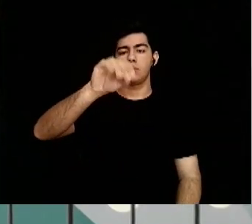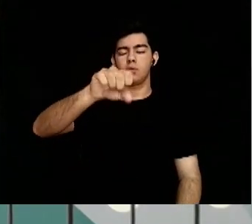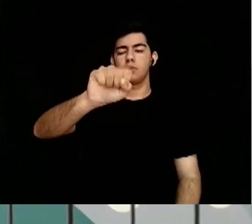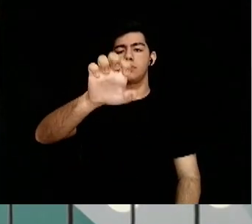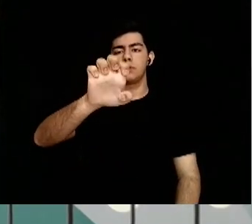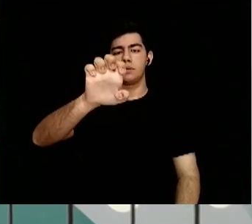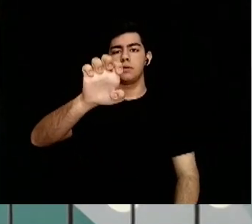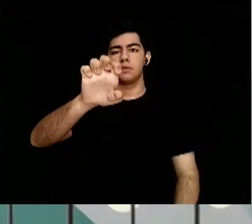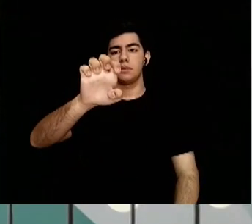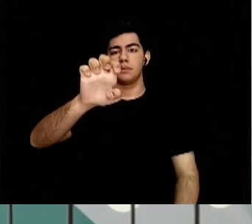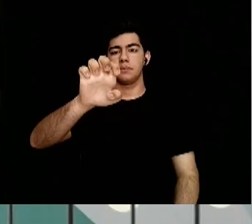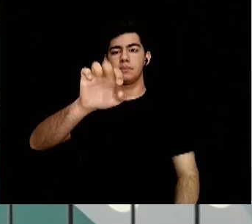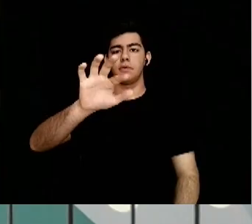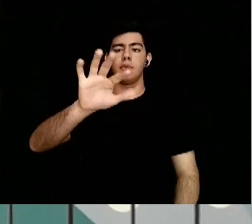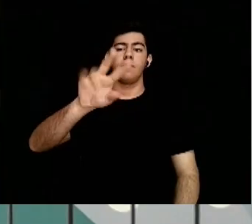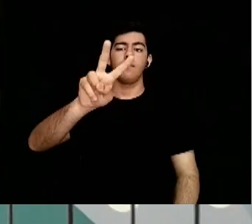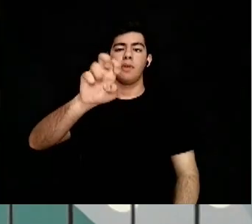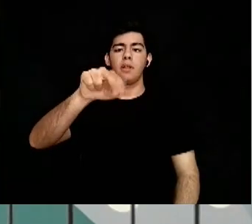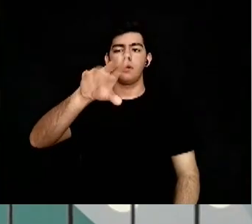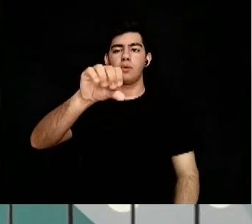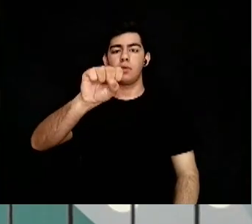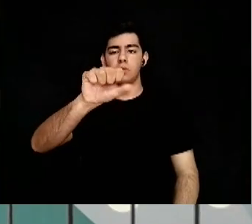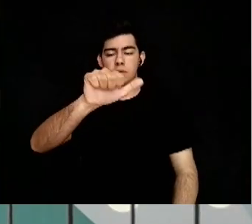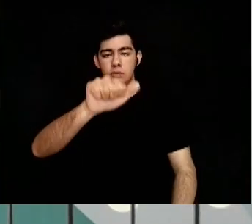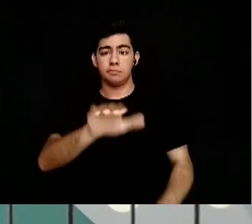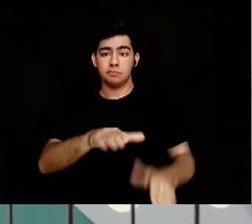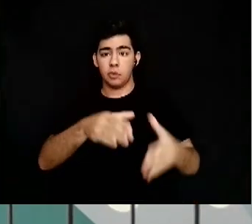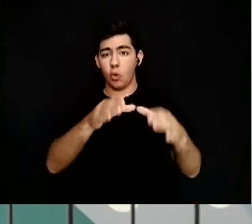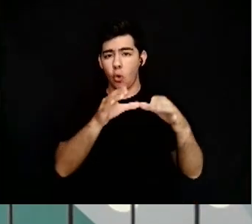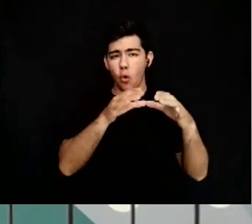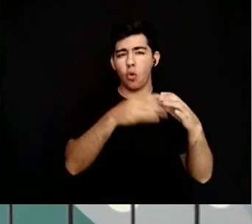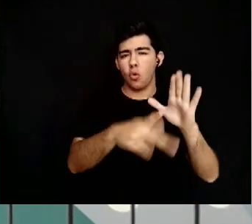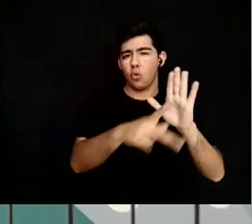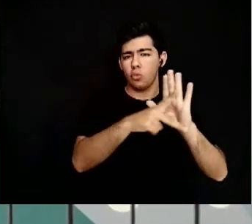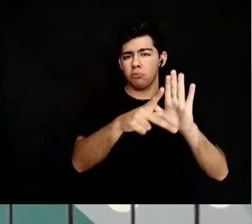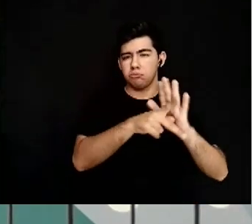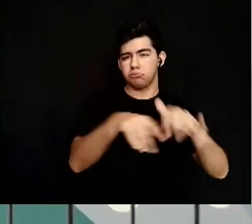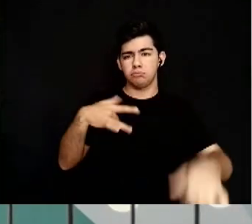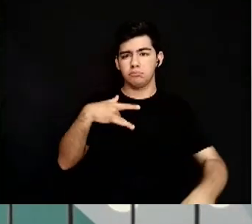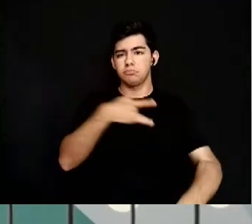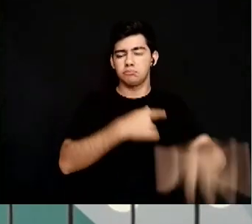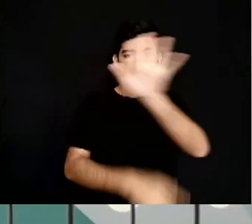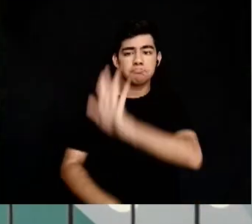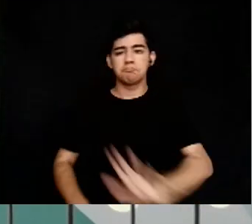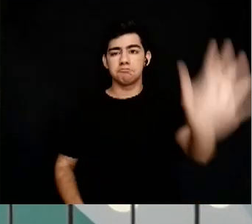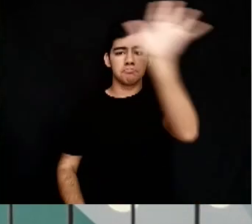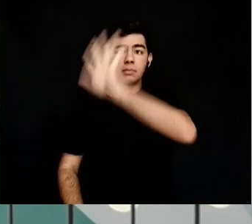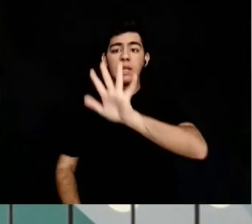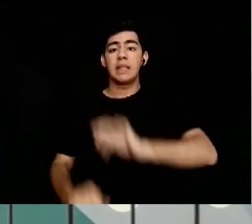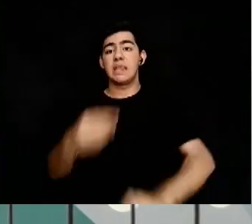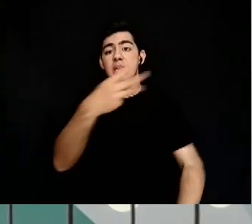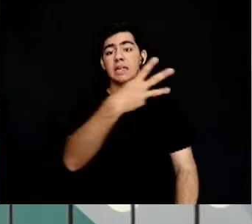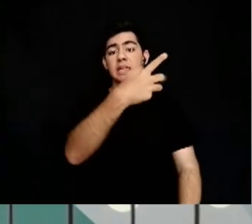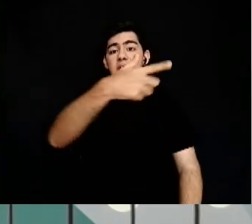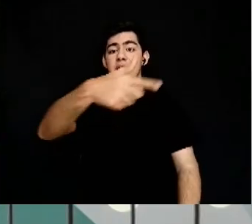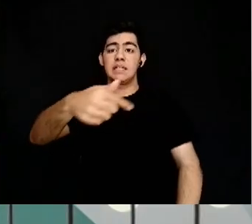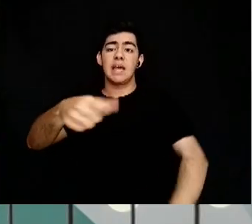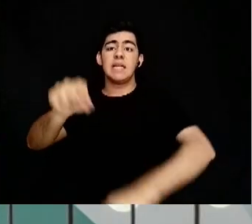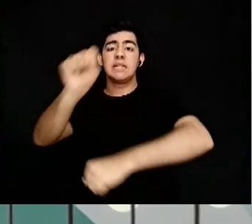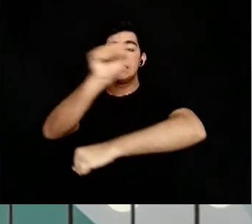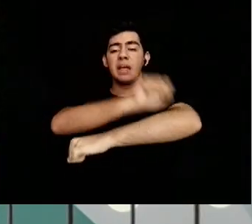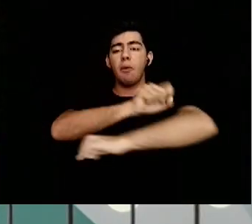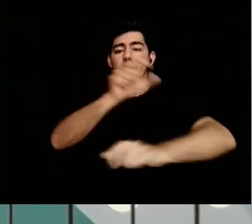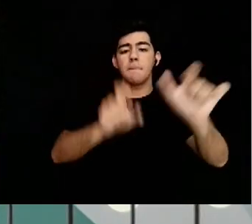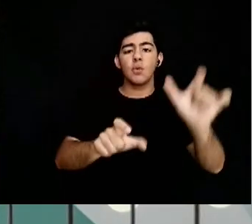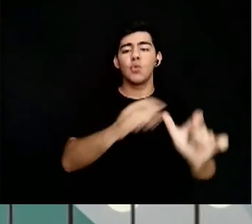venosa profunda. Segundo a OMS, Organização Mundial da Saúde, a cada 37 segundos uma pessoa morre